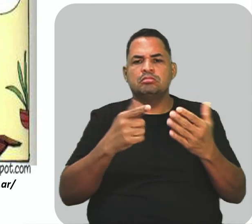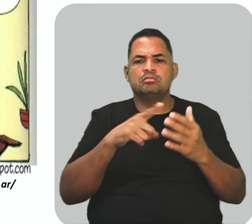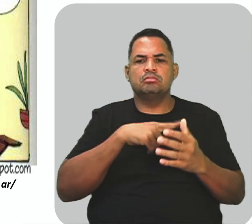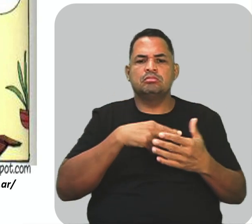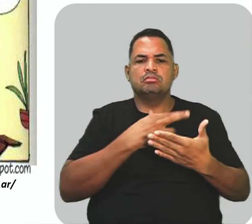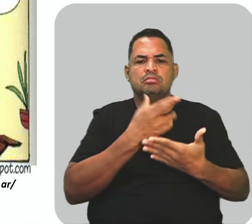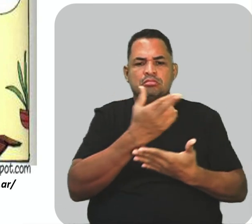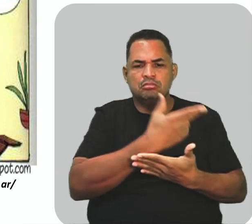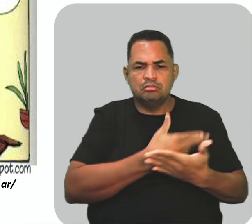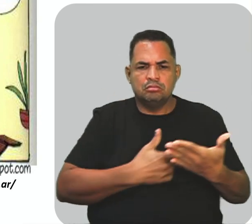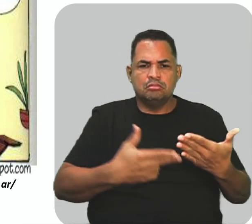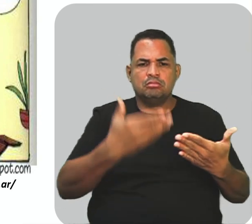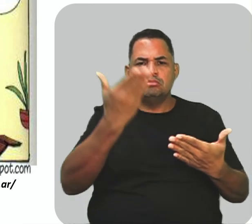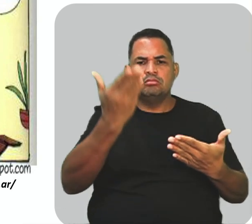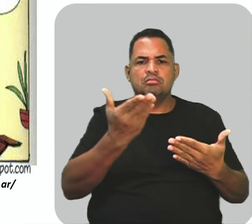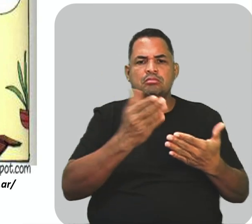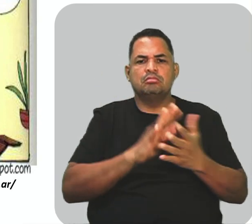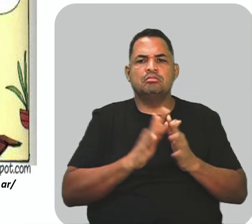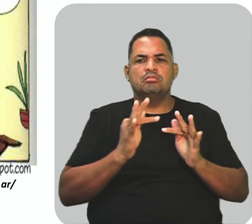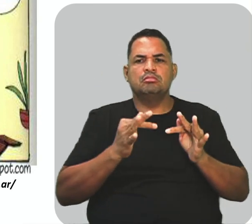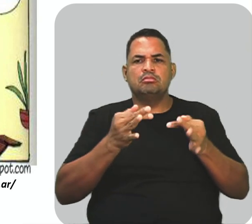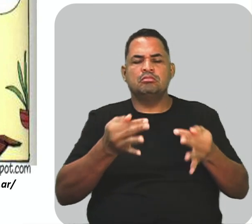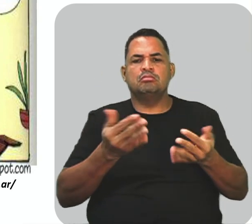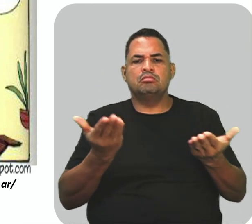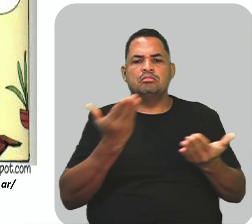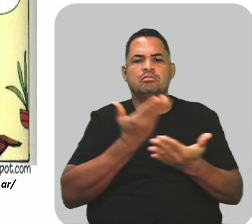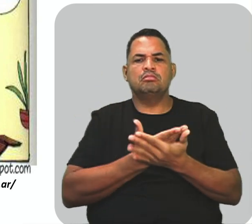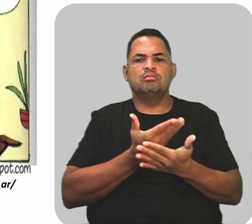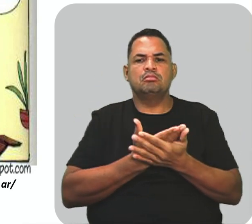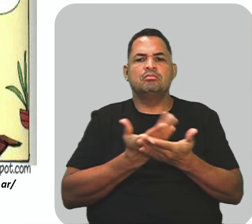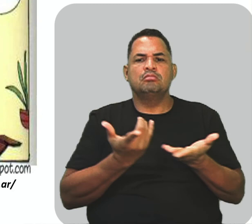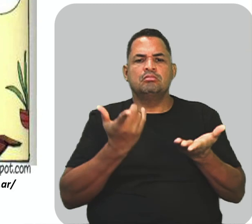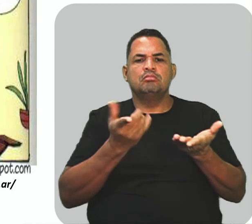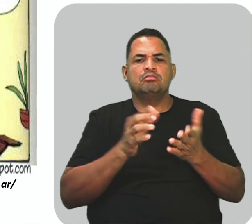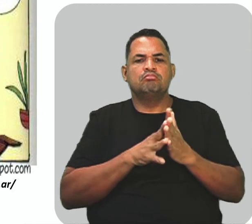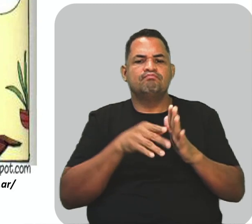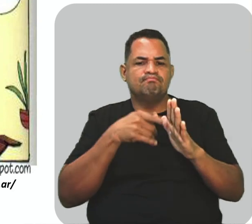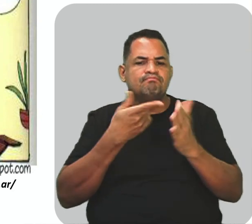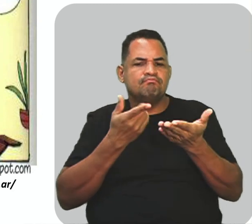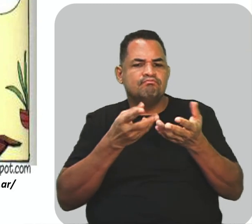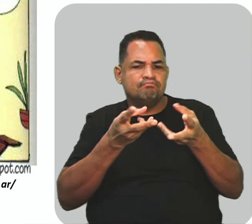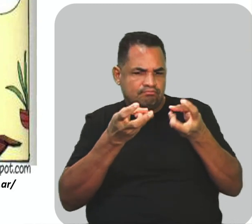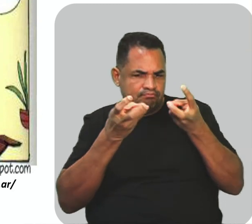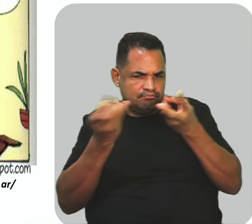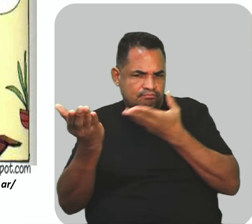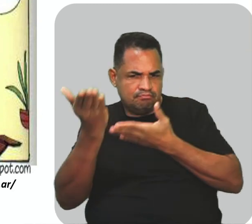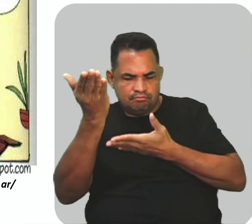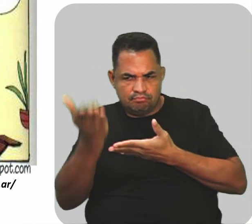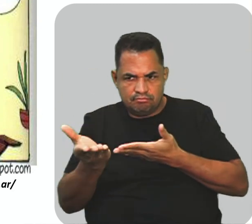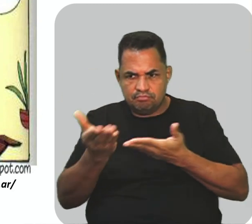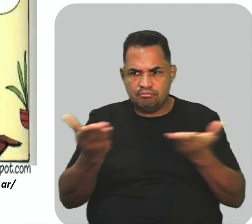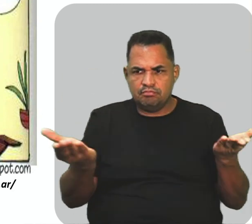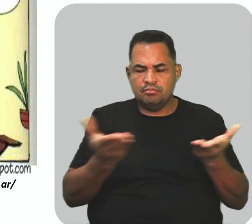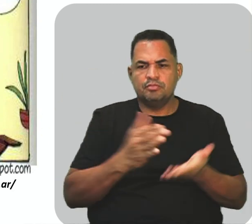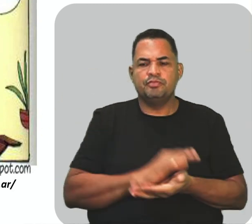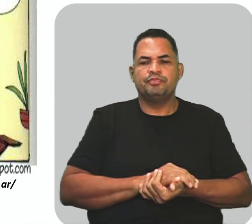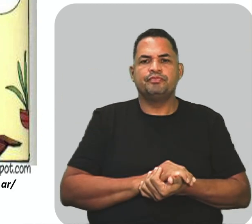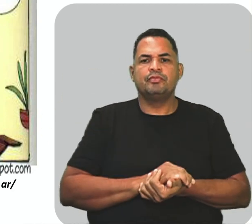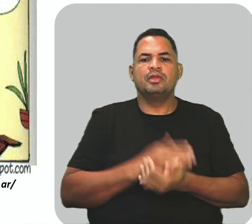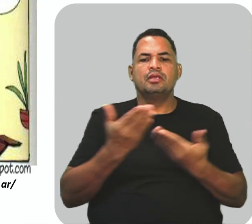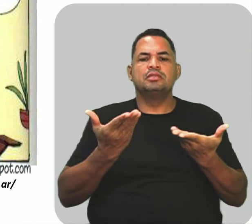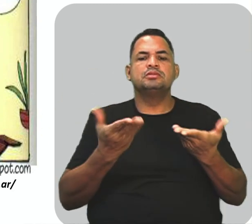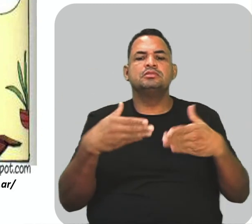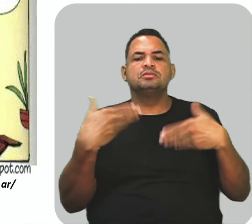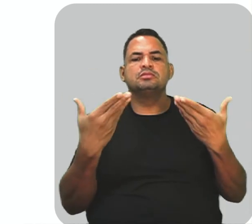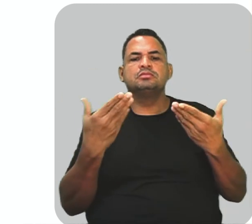várias, né, durante aqui o final desta aula, para você identificar. Então, de acordo com o que a gente está